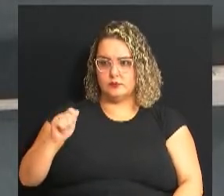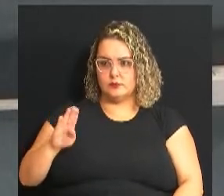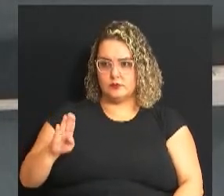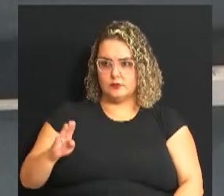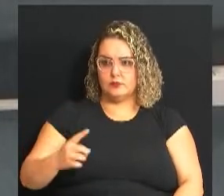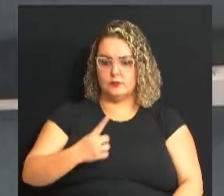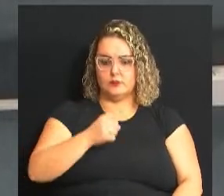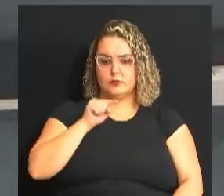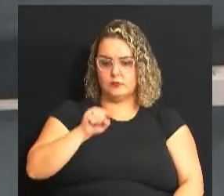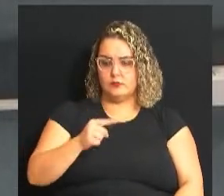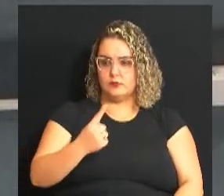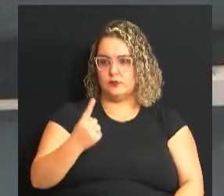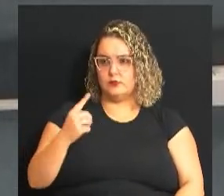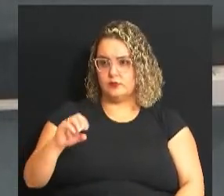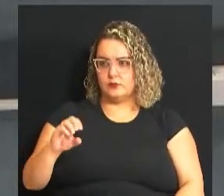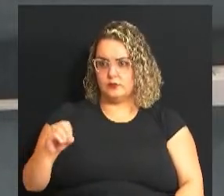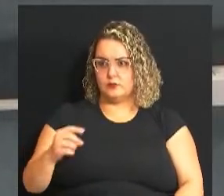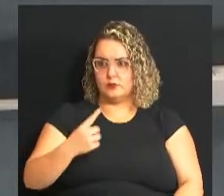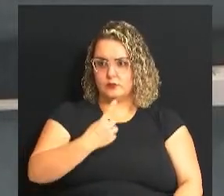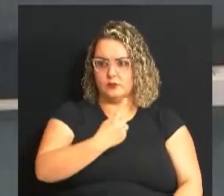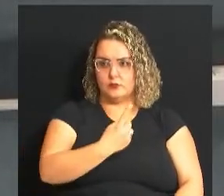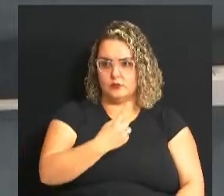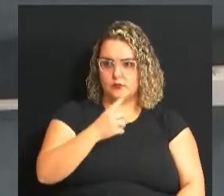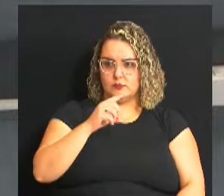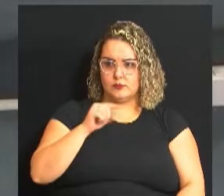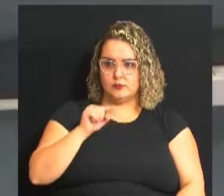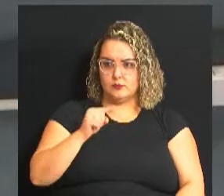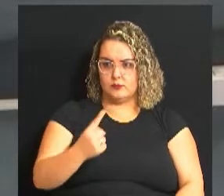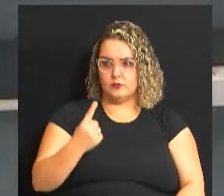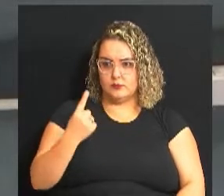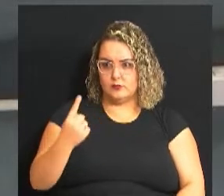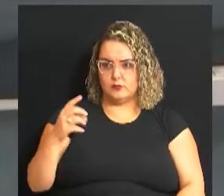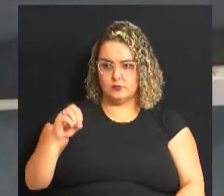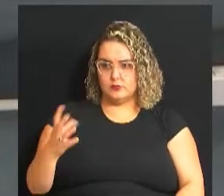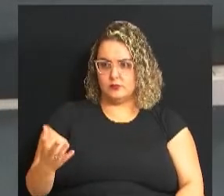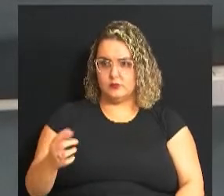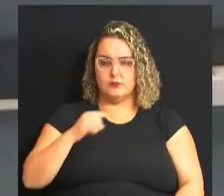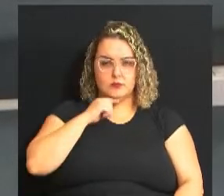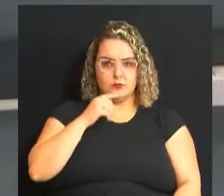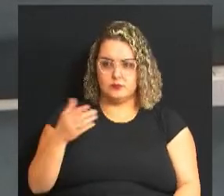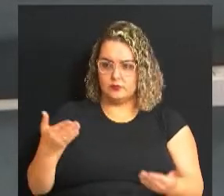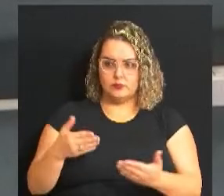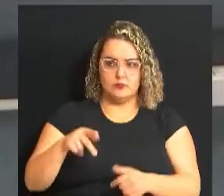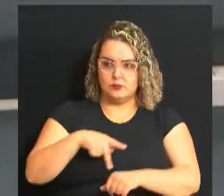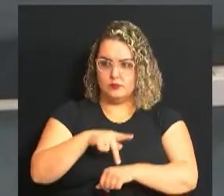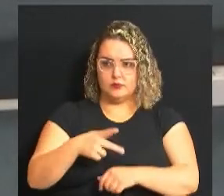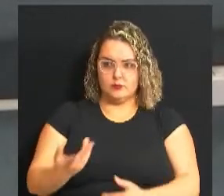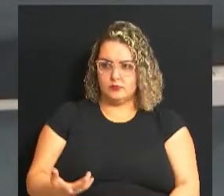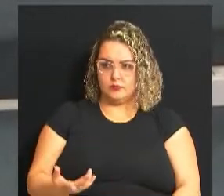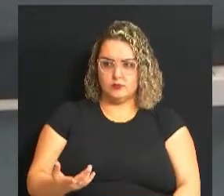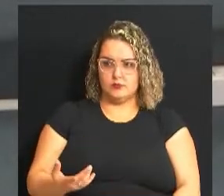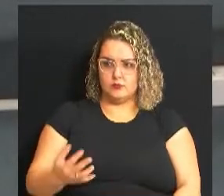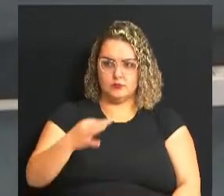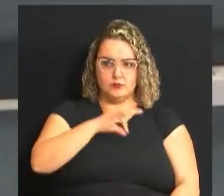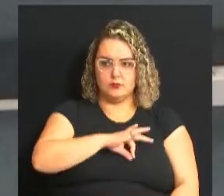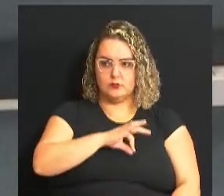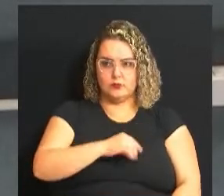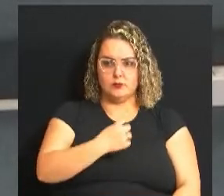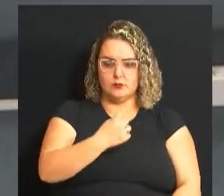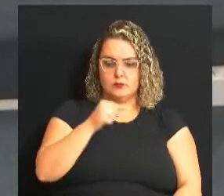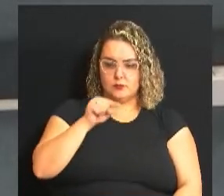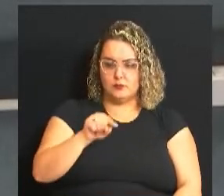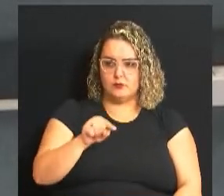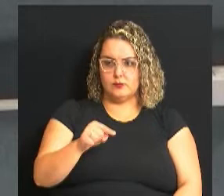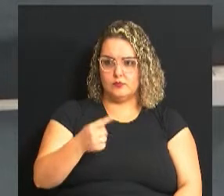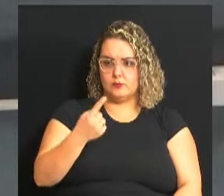1.100,00. R$ 1.110, se não me engano. Ninguém hoje nesse país consegue viver com salário mínimo e meio.